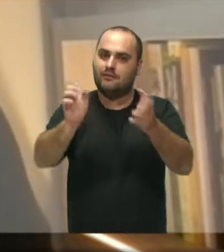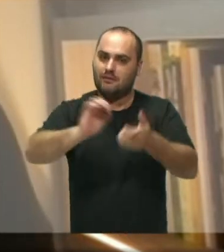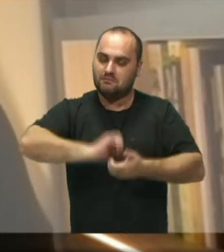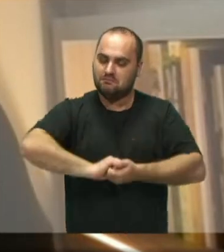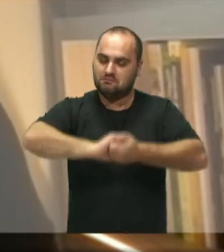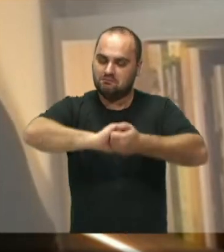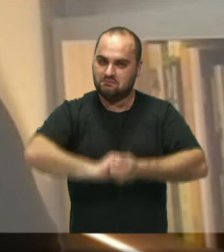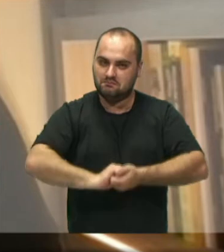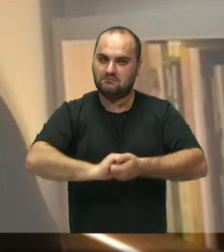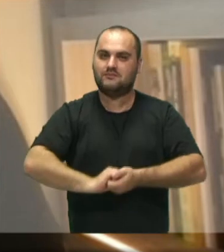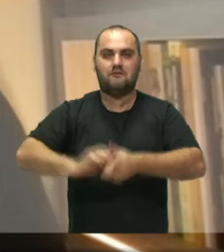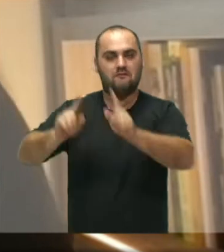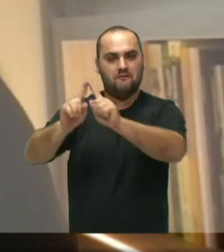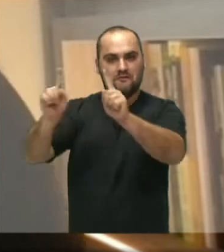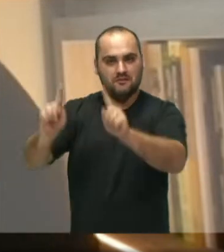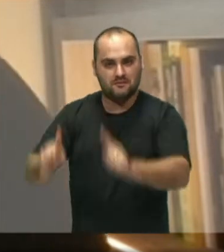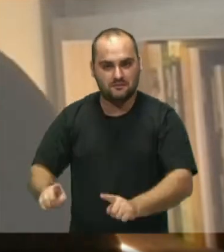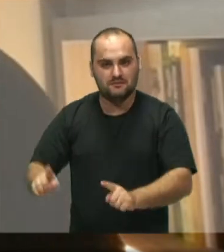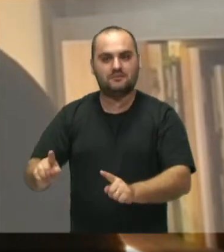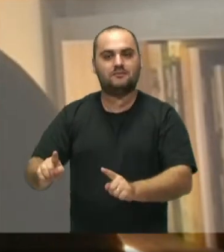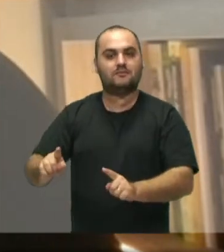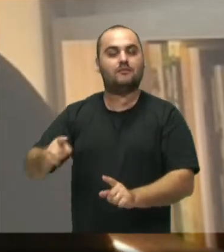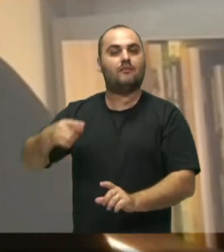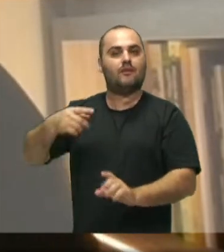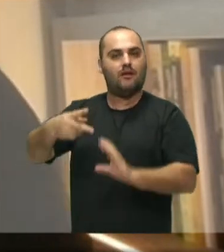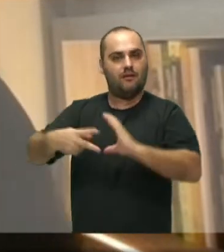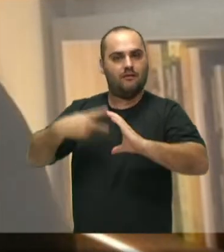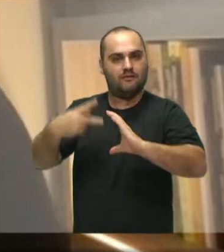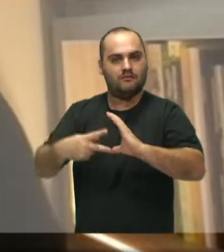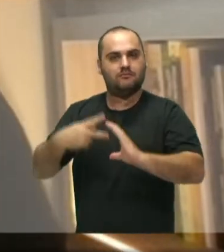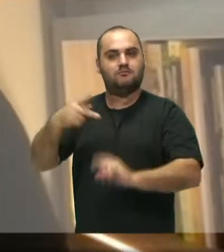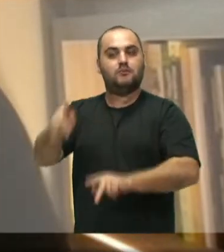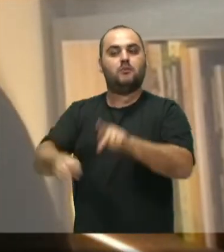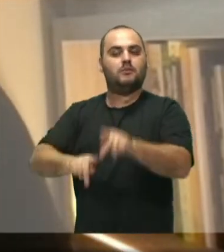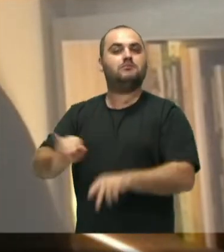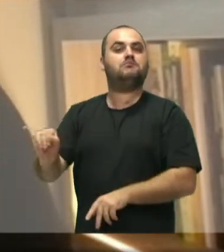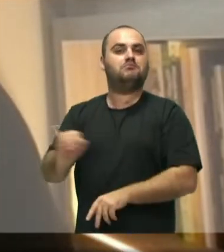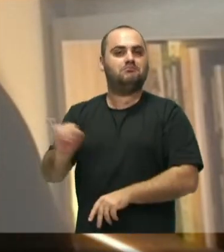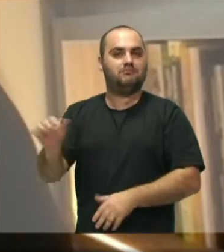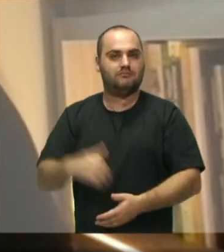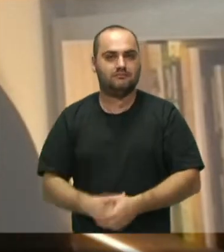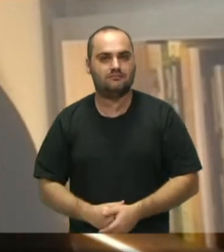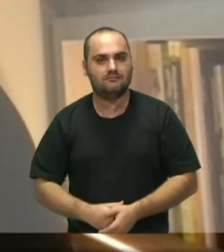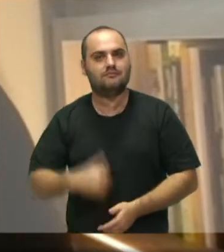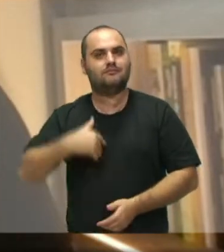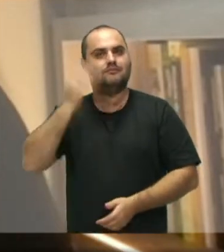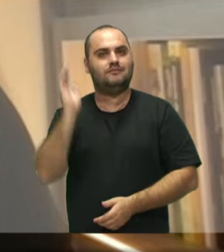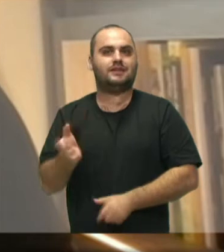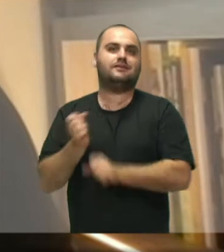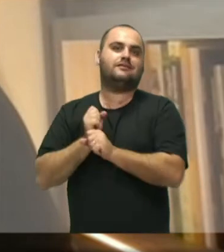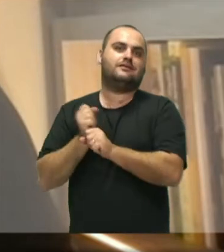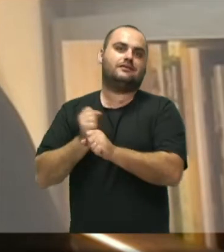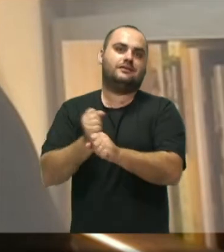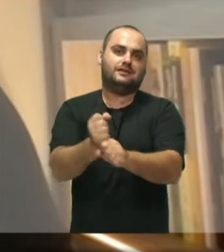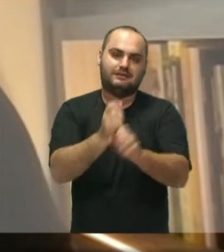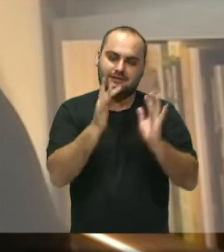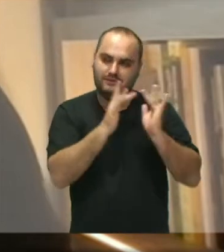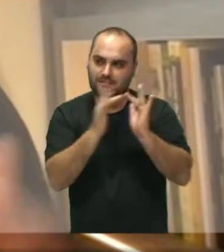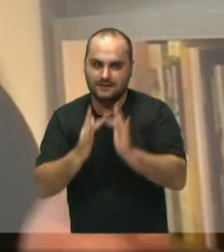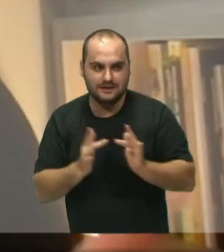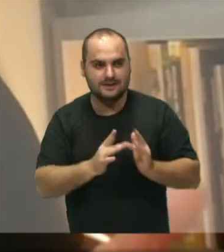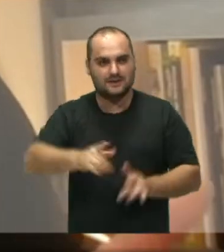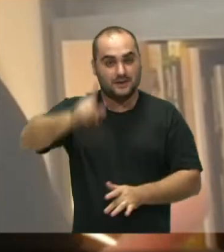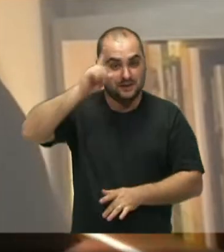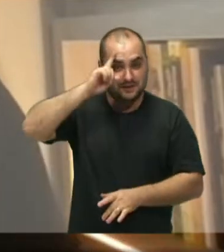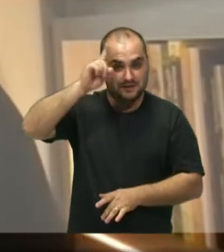saudar colaboradores da casa do Povo de Itajaí com quem há muitos anos eu convivo no dia a